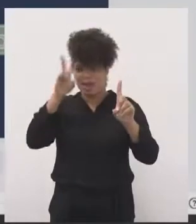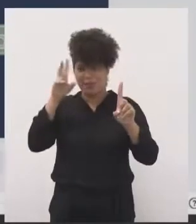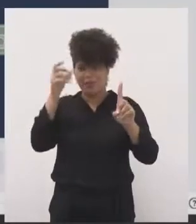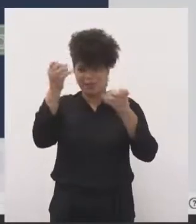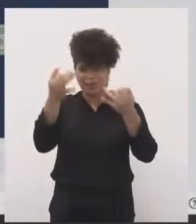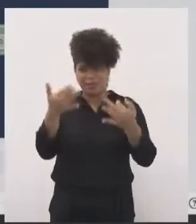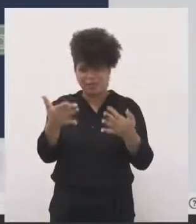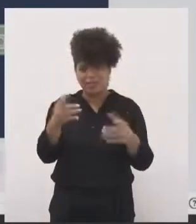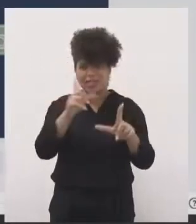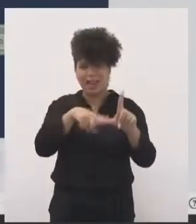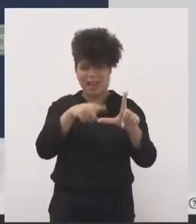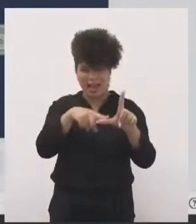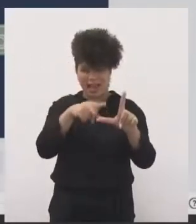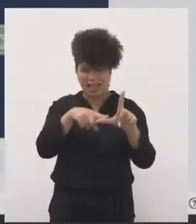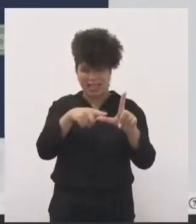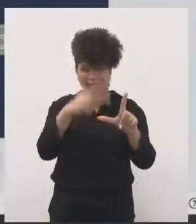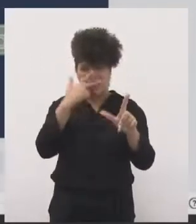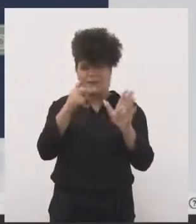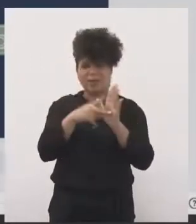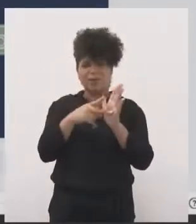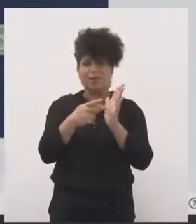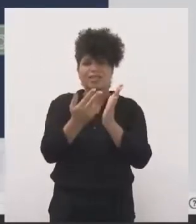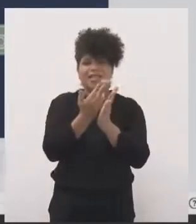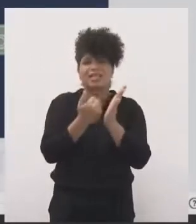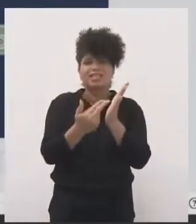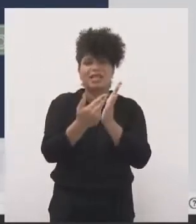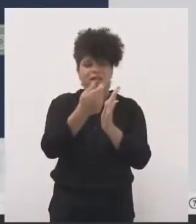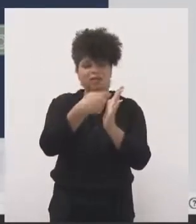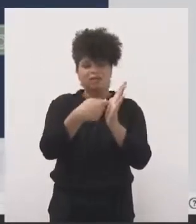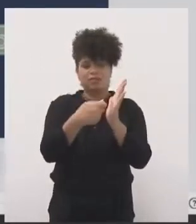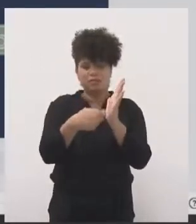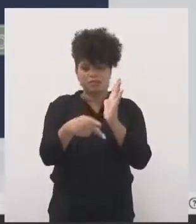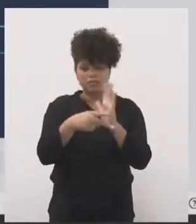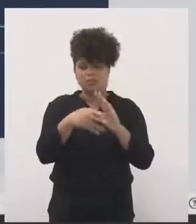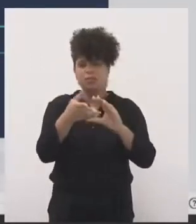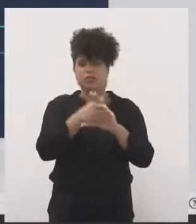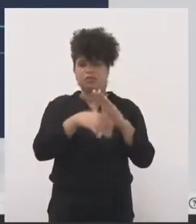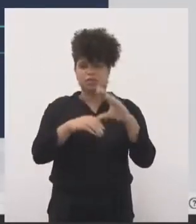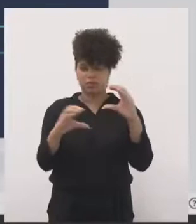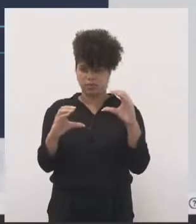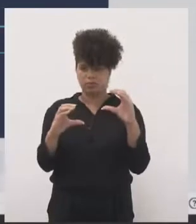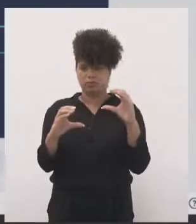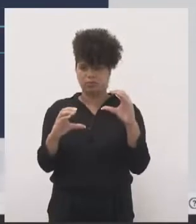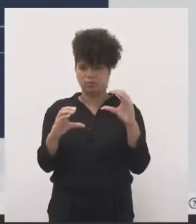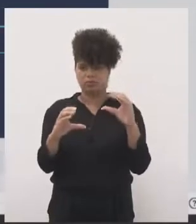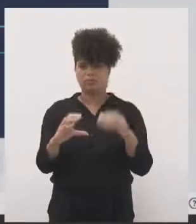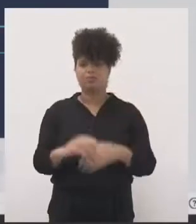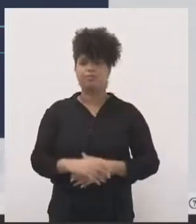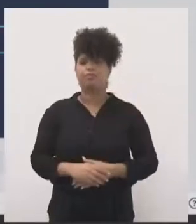que eu coloquei, que eu fiz o upload dela para o Canva.